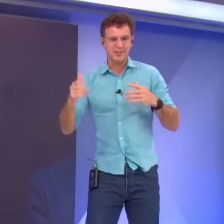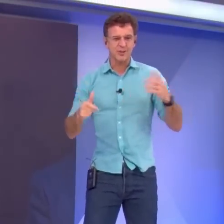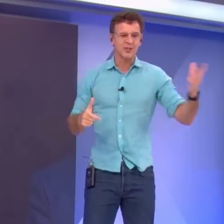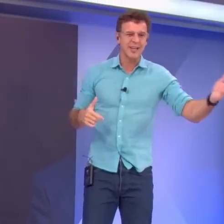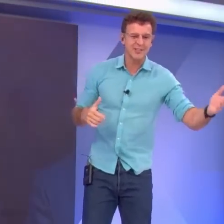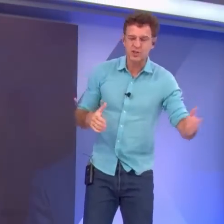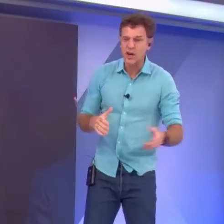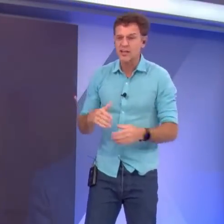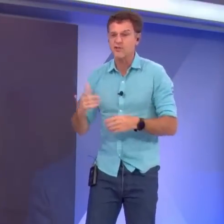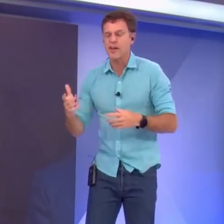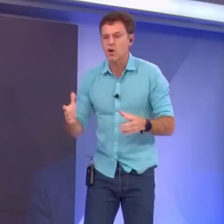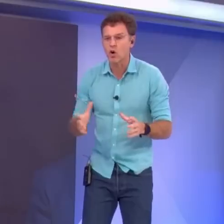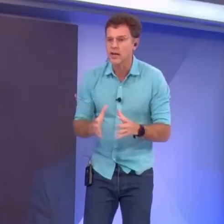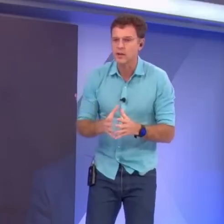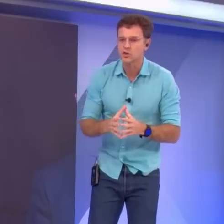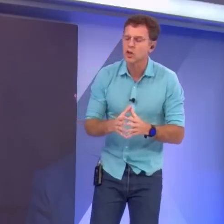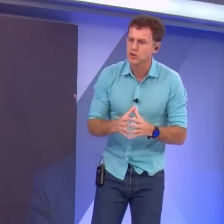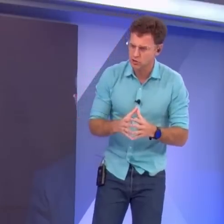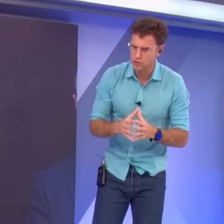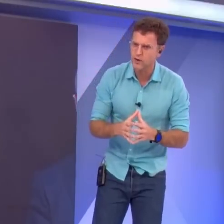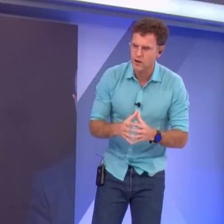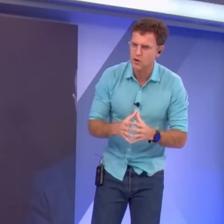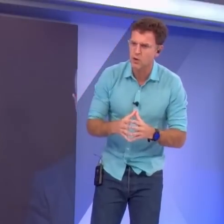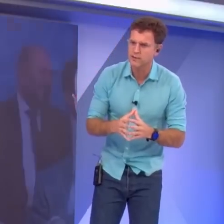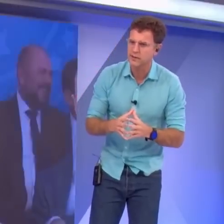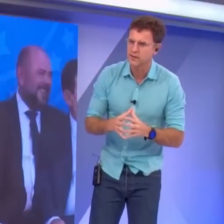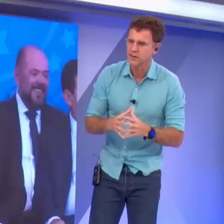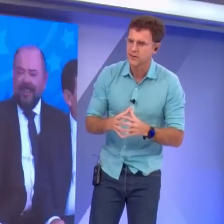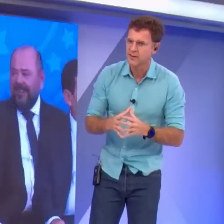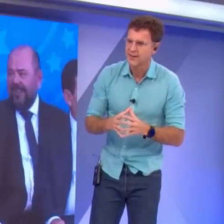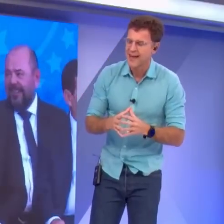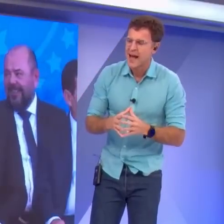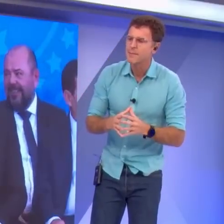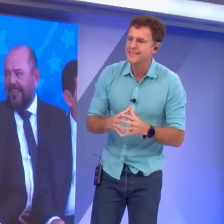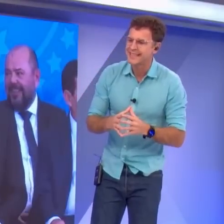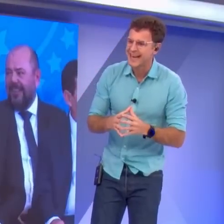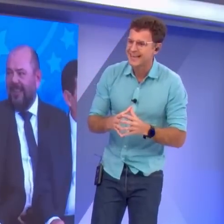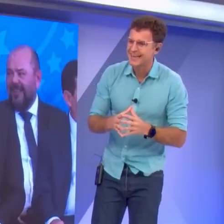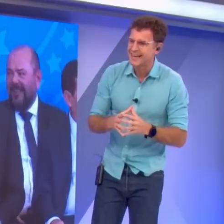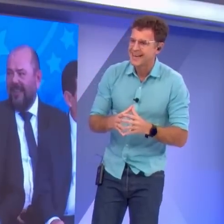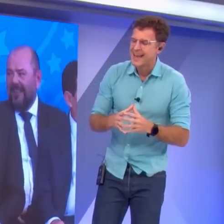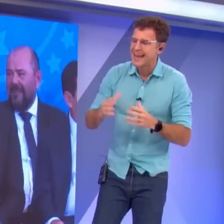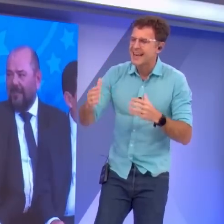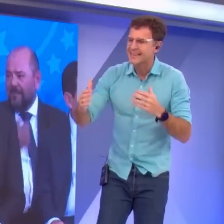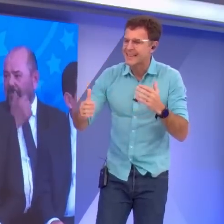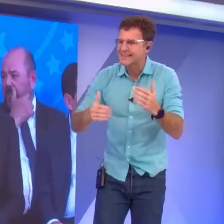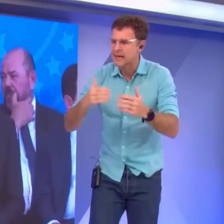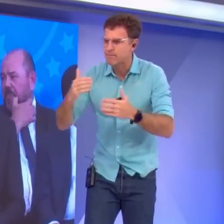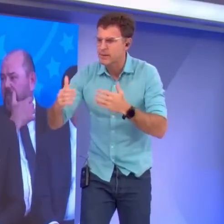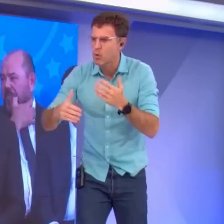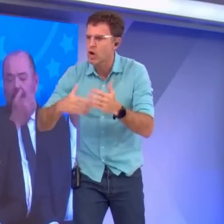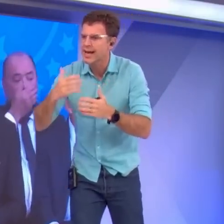que absurdo, olha só, que vergonha. Só que deixa eu te falar uma coisa. A Michelle, ela está se